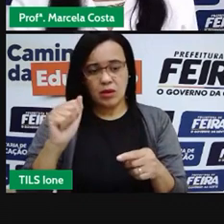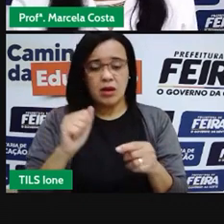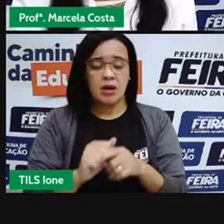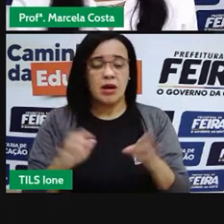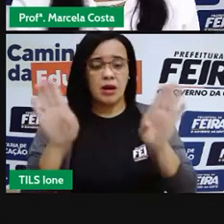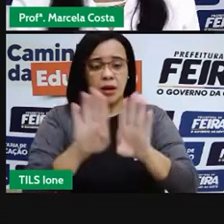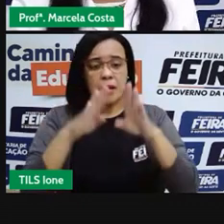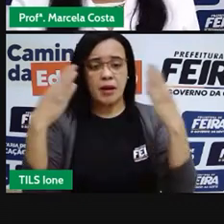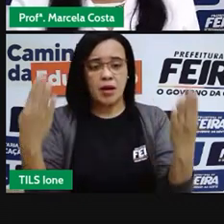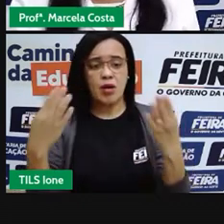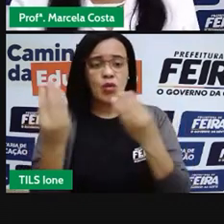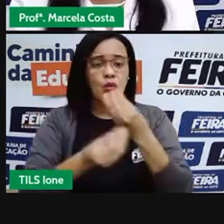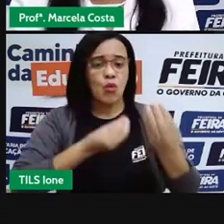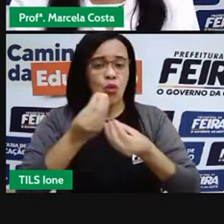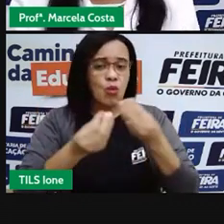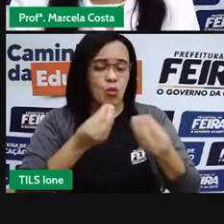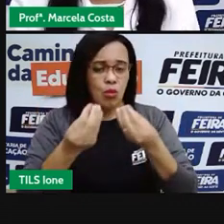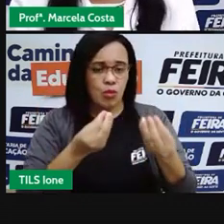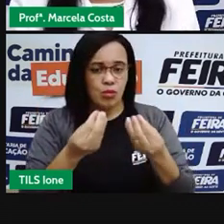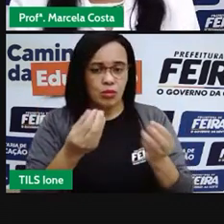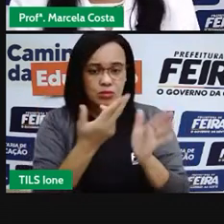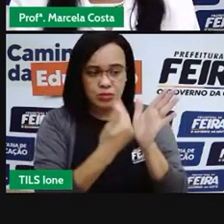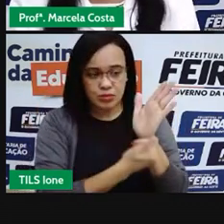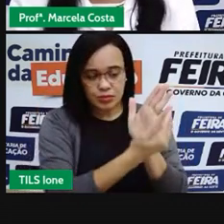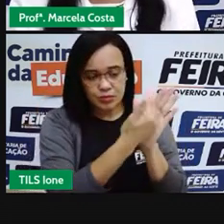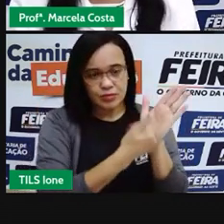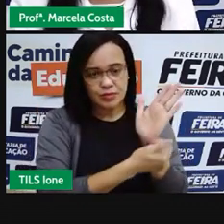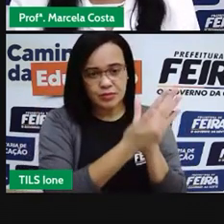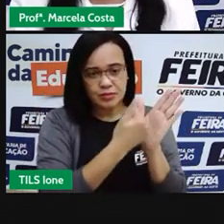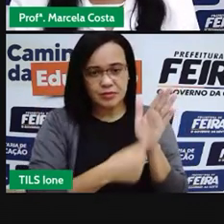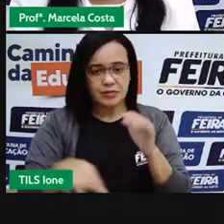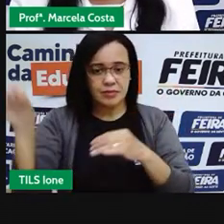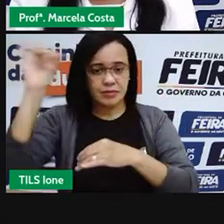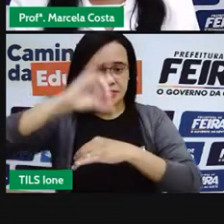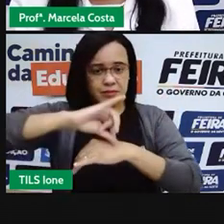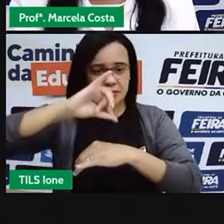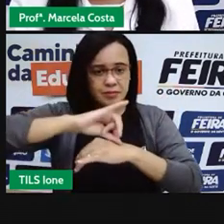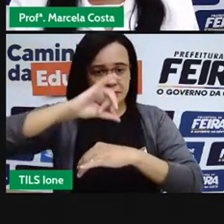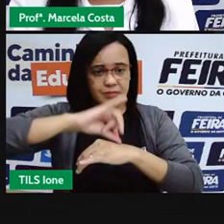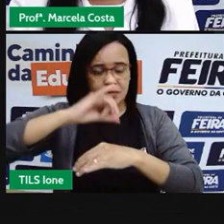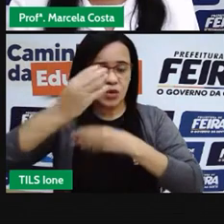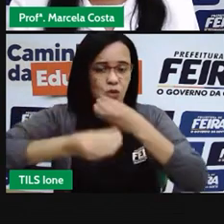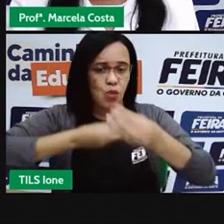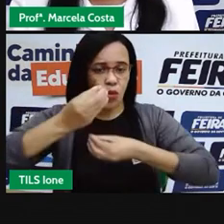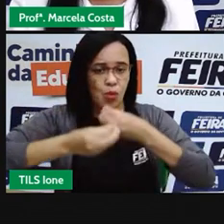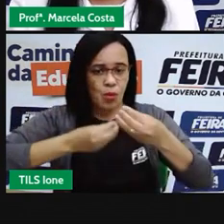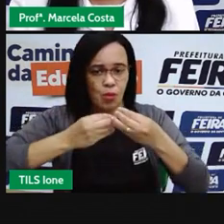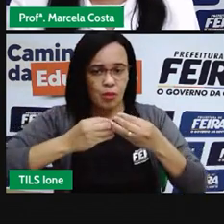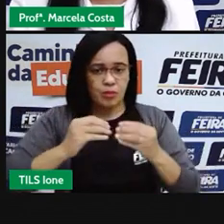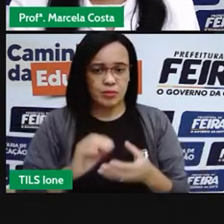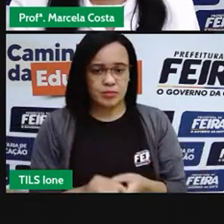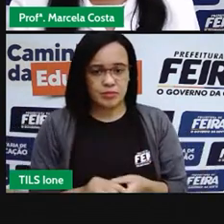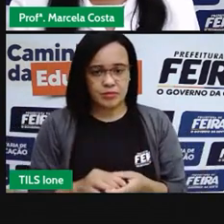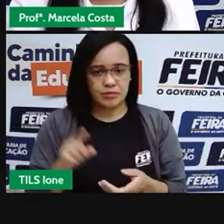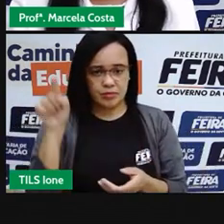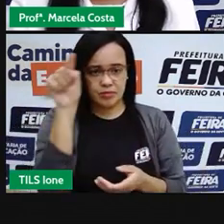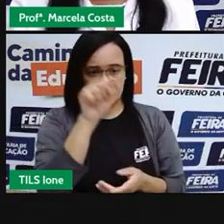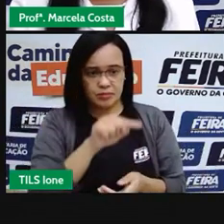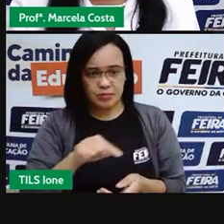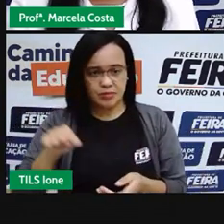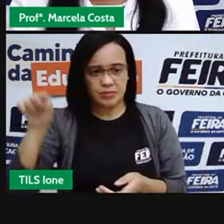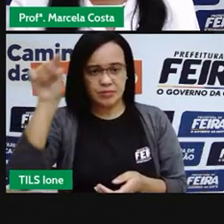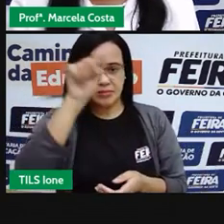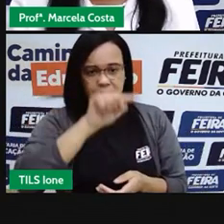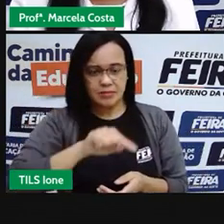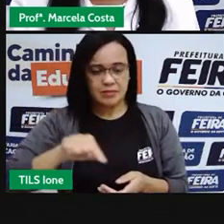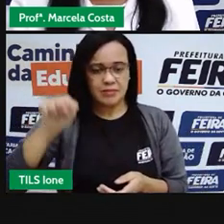porta, ela tem um formato aqui na parte superior, um formato redondo, né, mais circular aqui